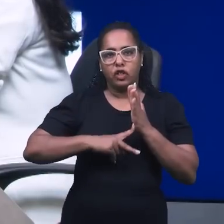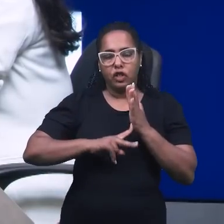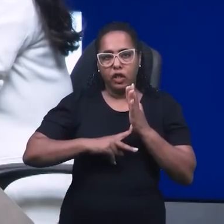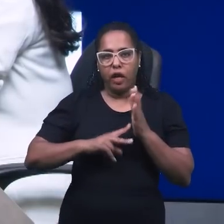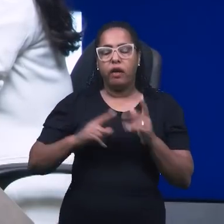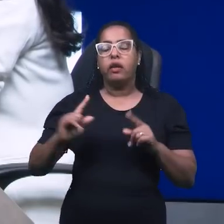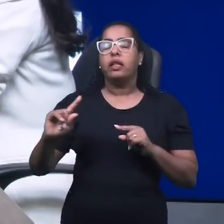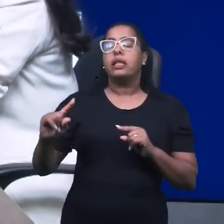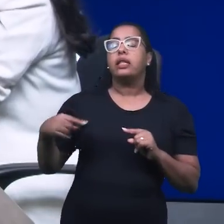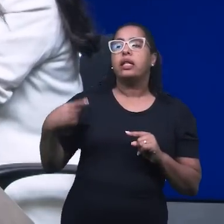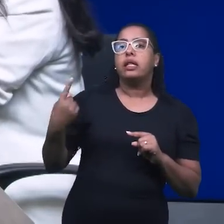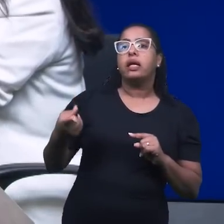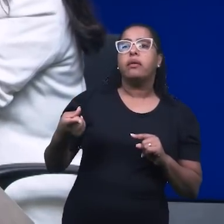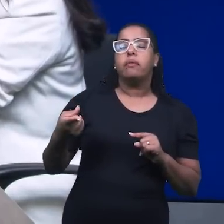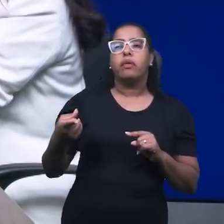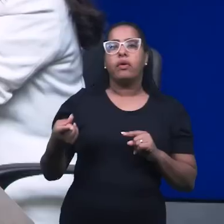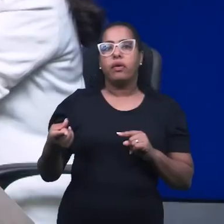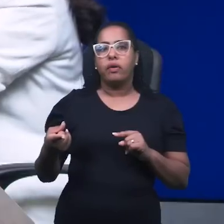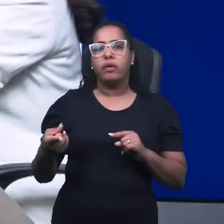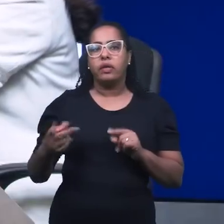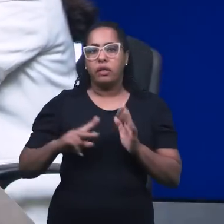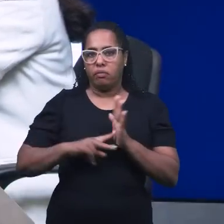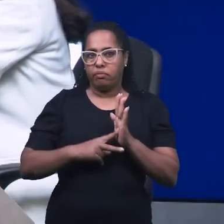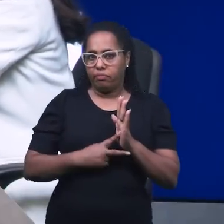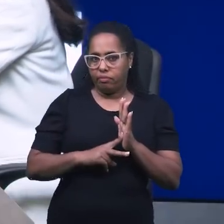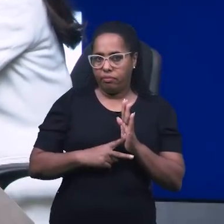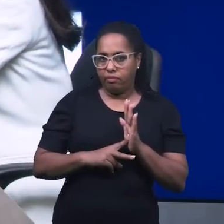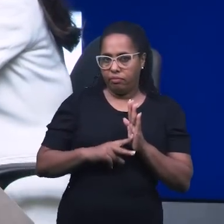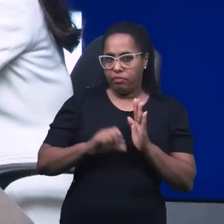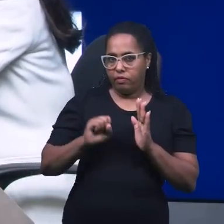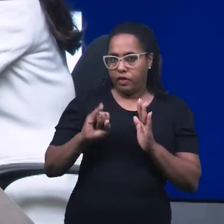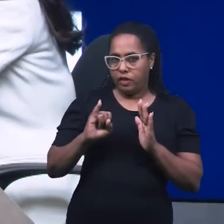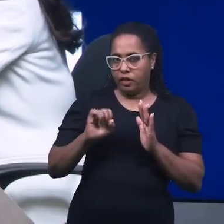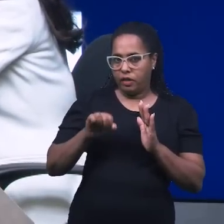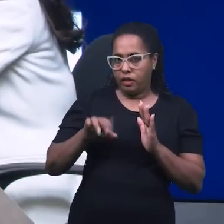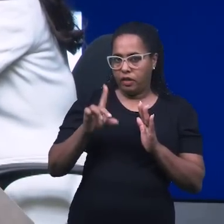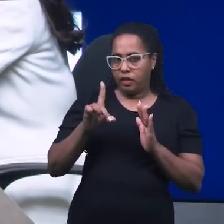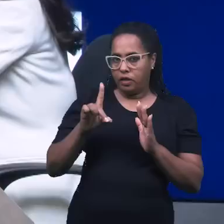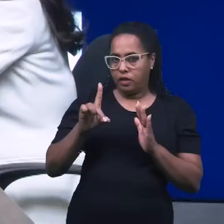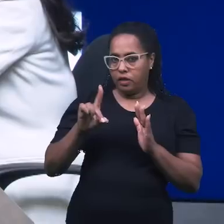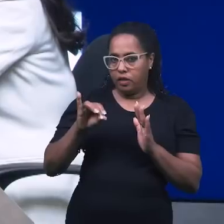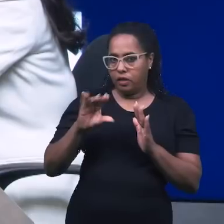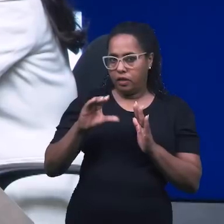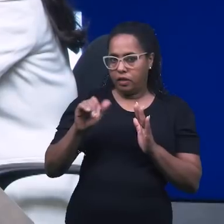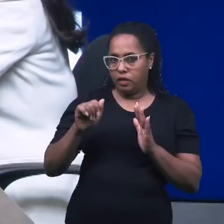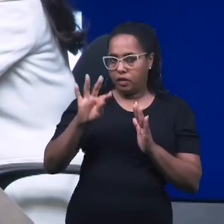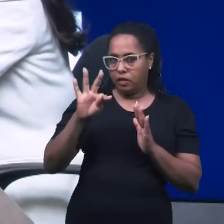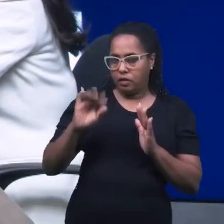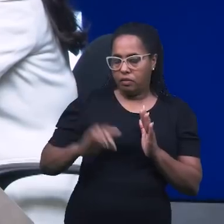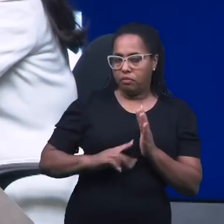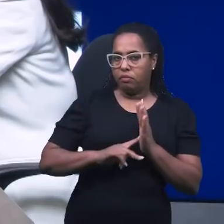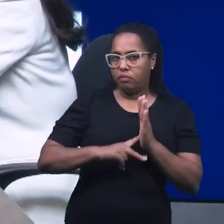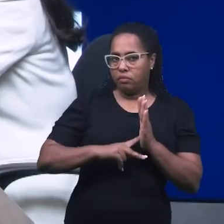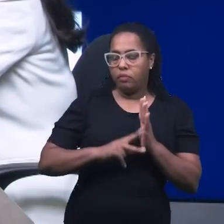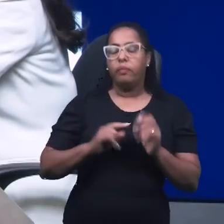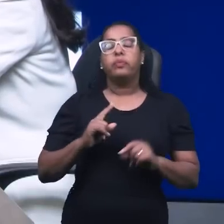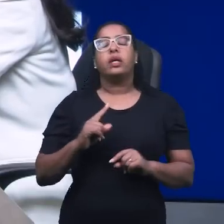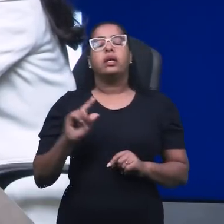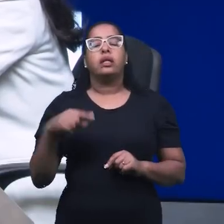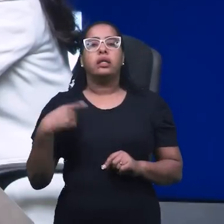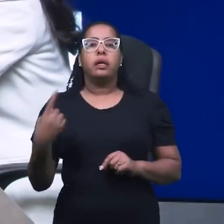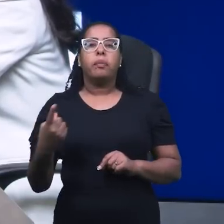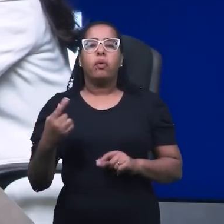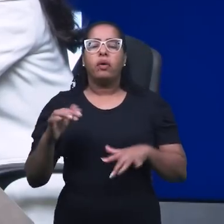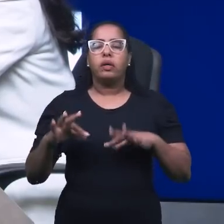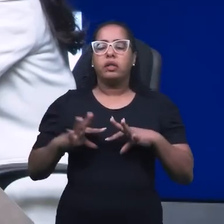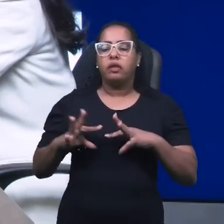aí ali eu ia muito na Justiça do Trabalho, né? Fazia audiências, eu ficava praticamente o dia